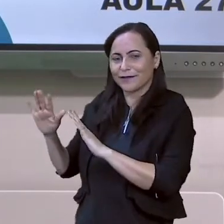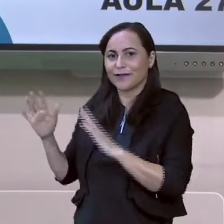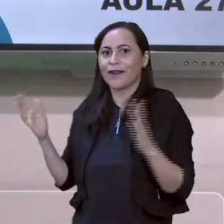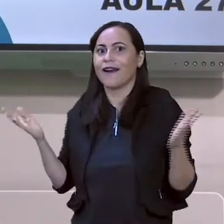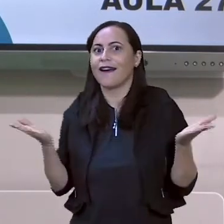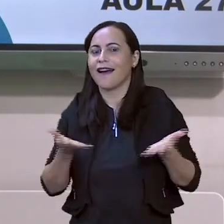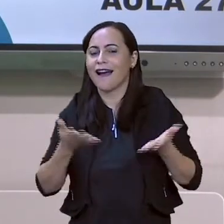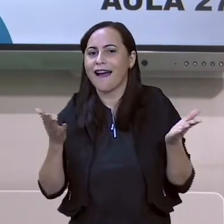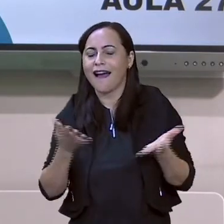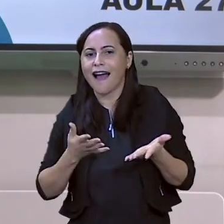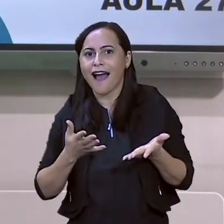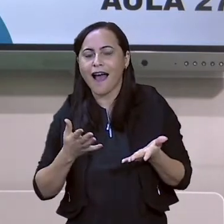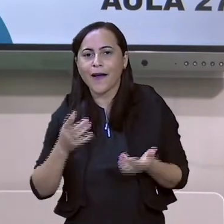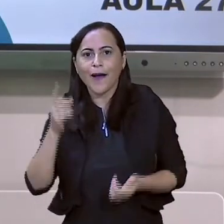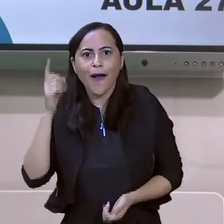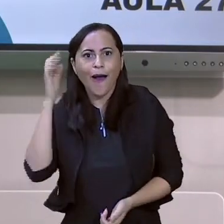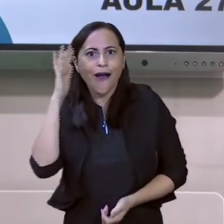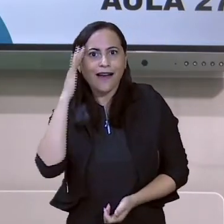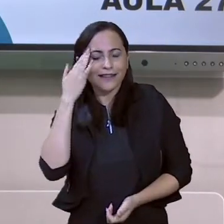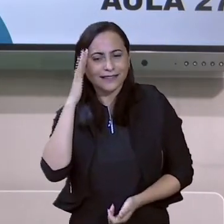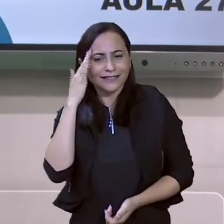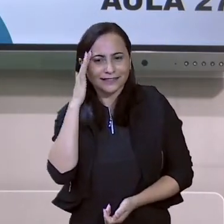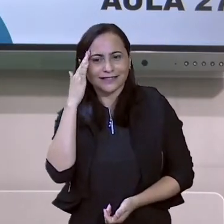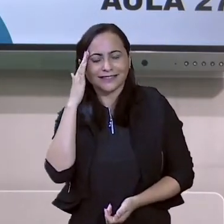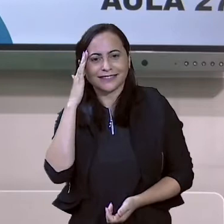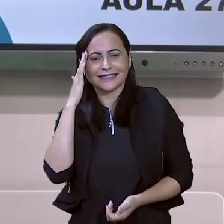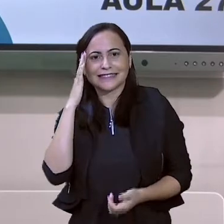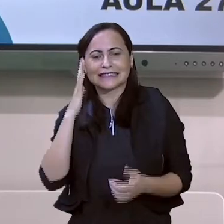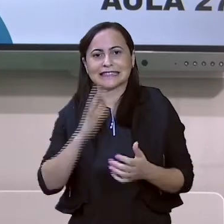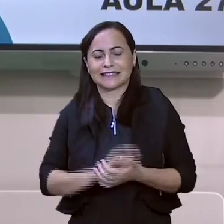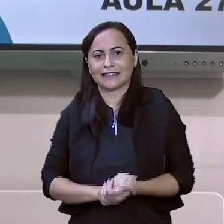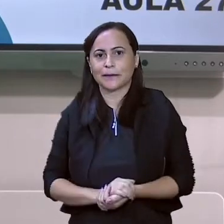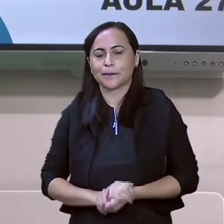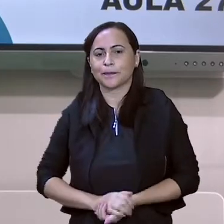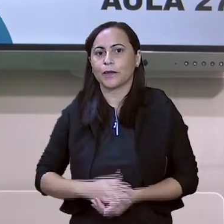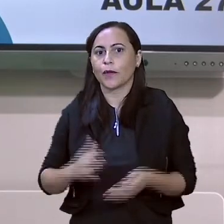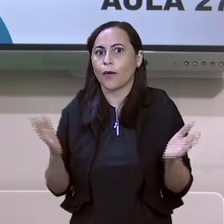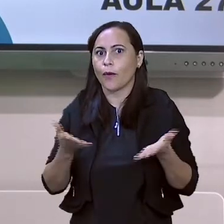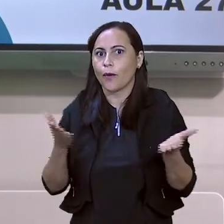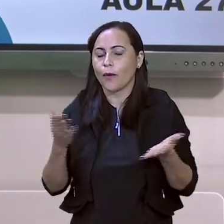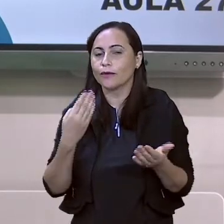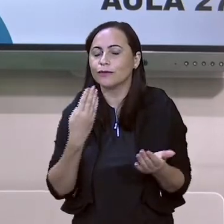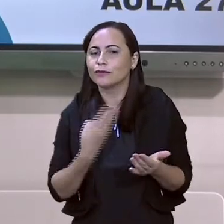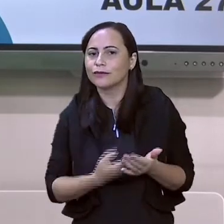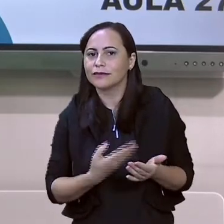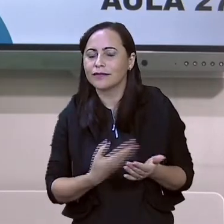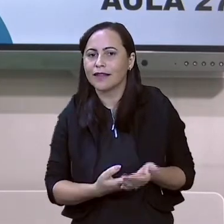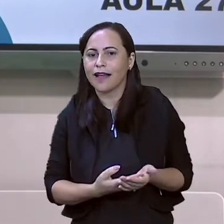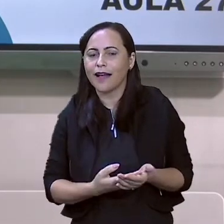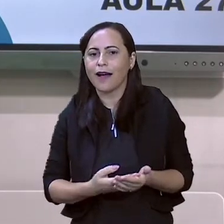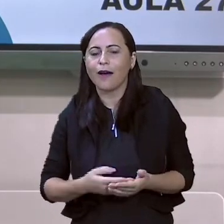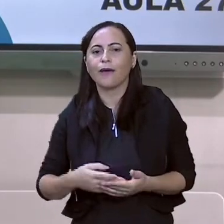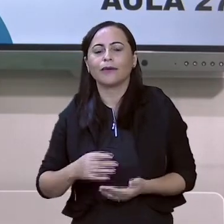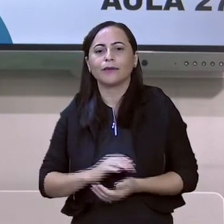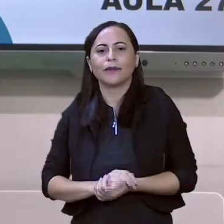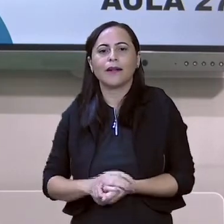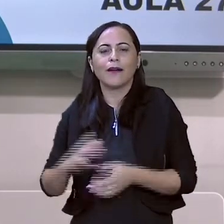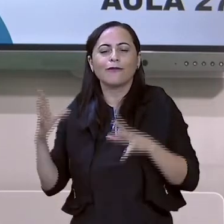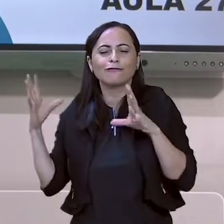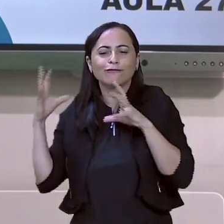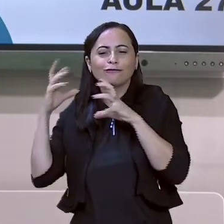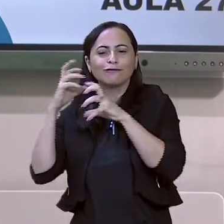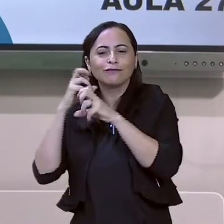para funcionar. Bom, a nossa aula hoje, nós vamos aí relembrar tudo que nós estudamos